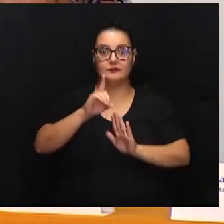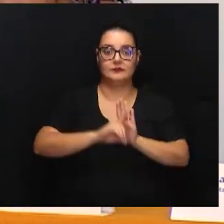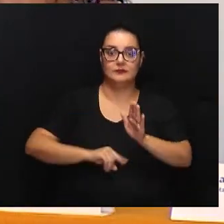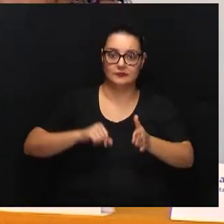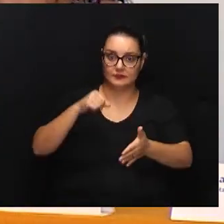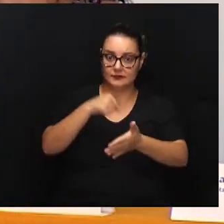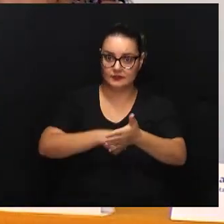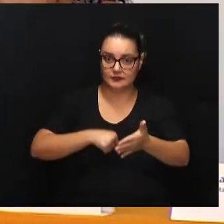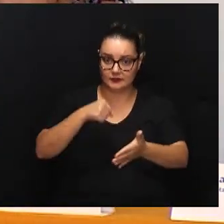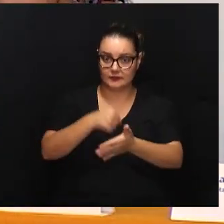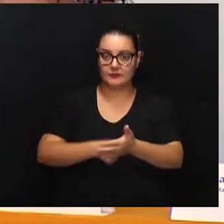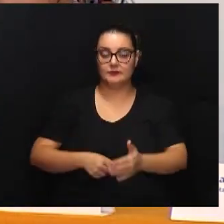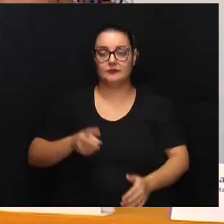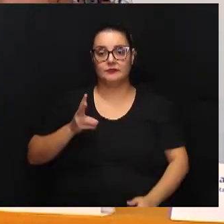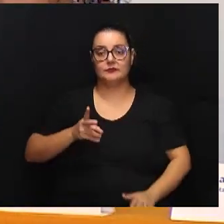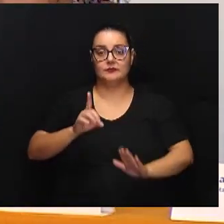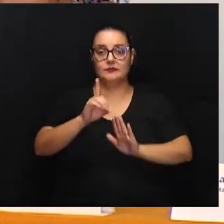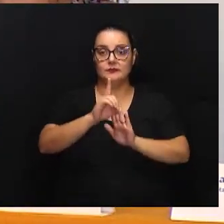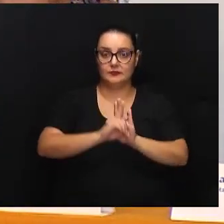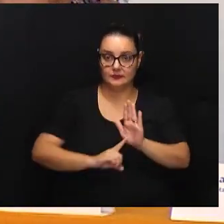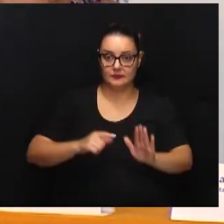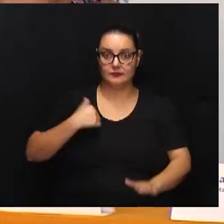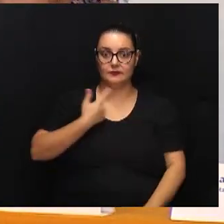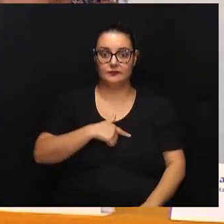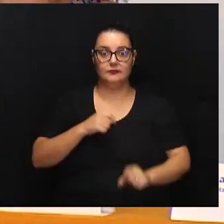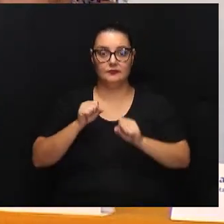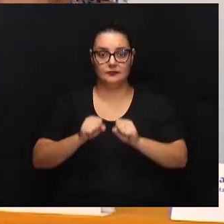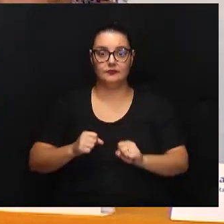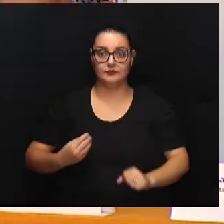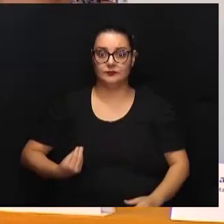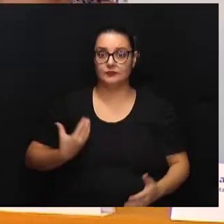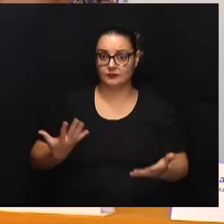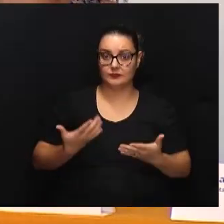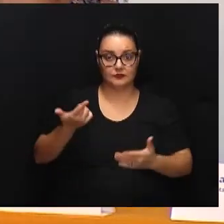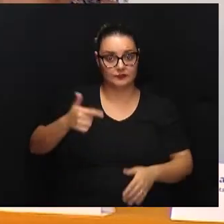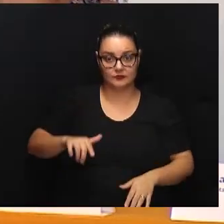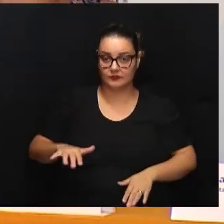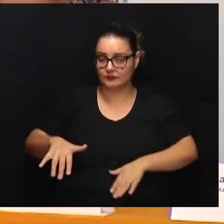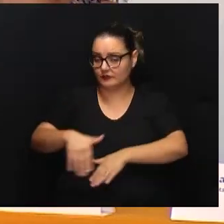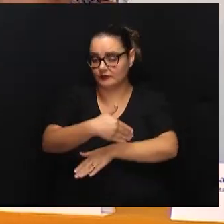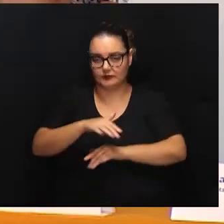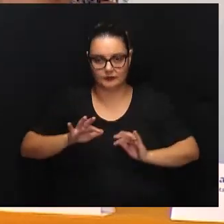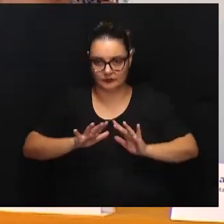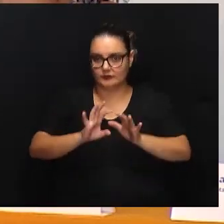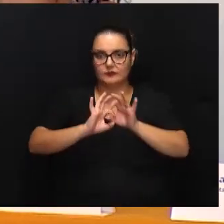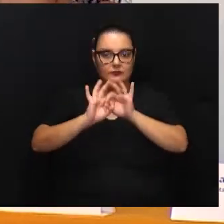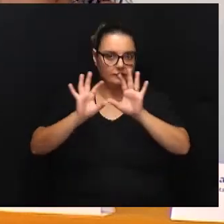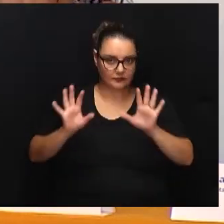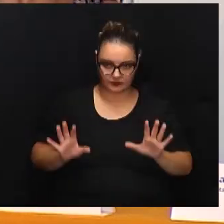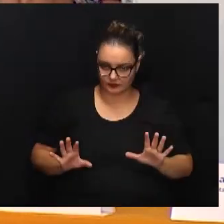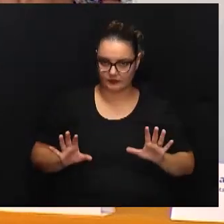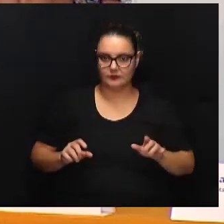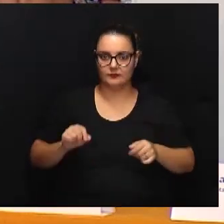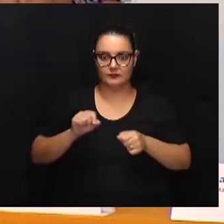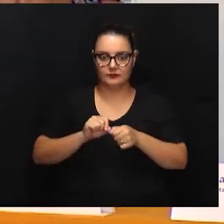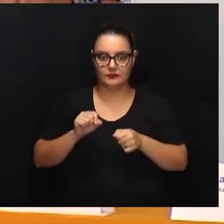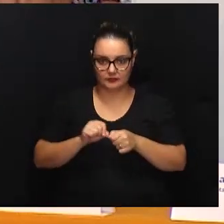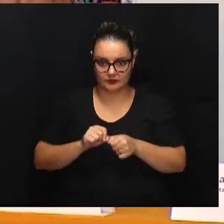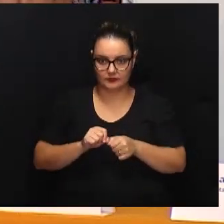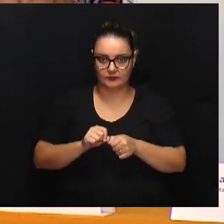direito à vida, sempre foram por direito a lutar, sempre foi por direito que a gente pudesse existir, permanecer na rua